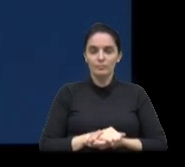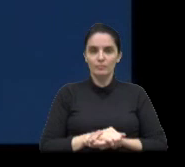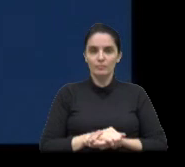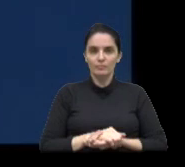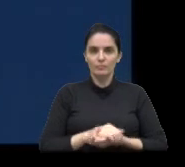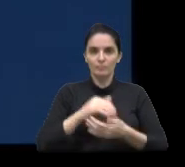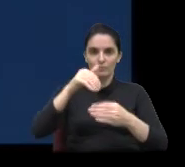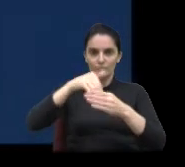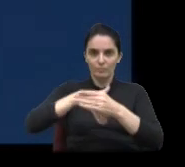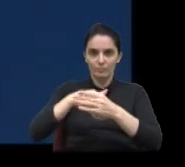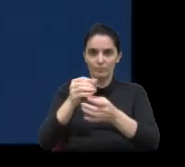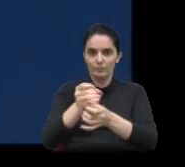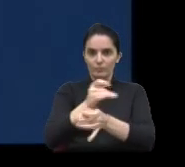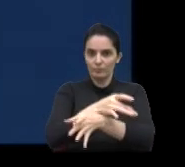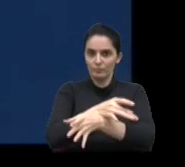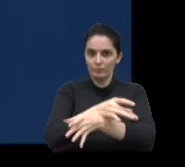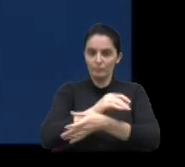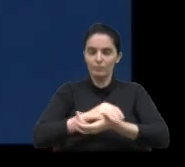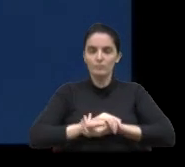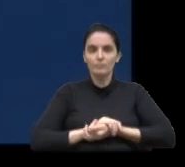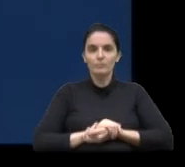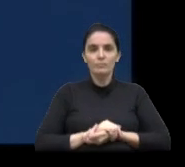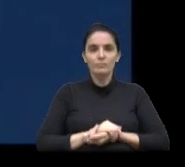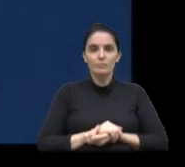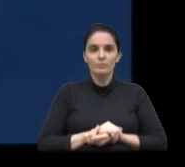Está encerrada a votação.